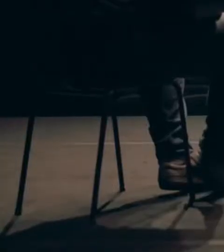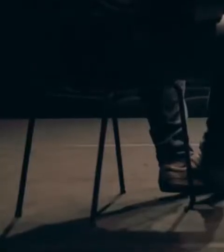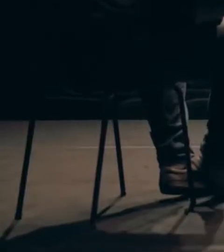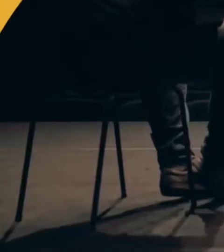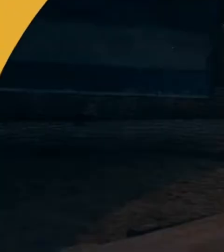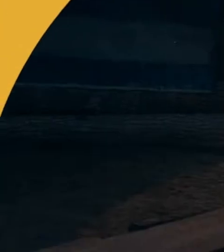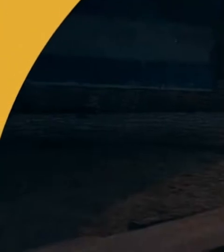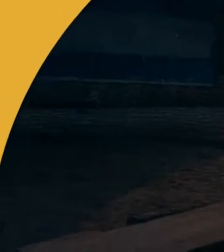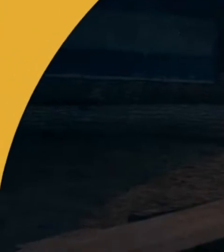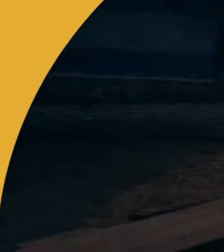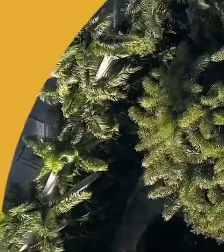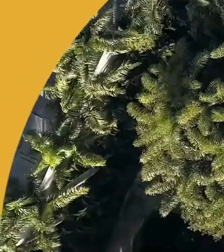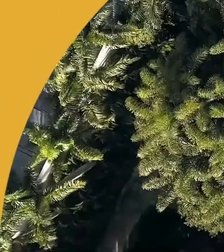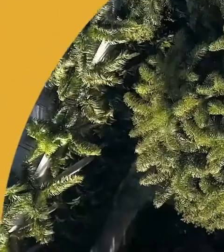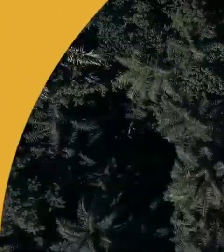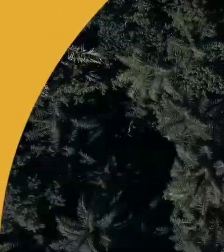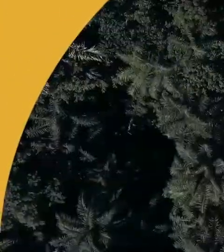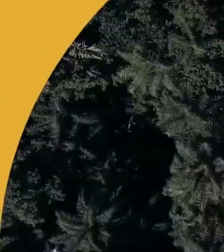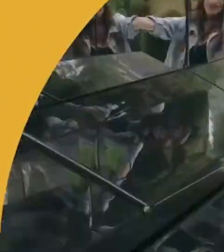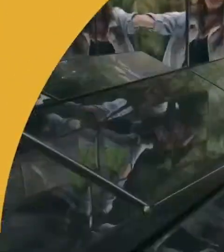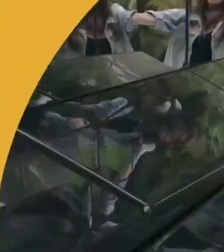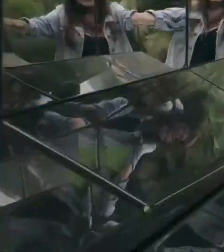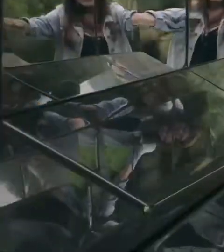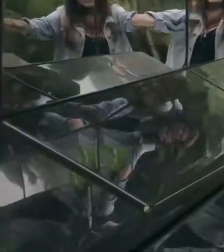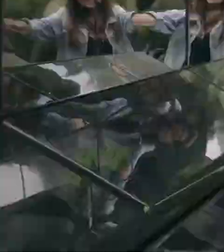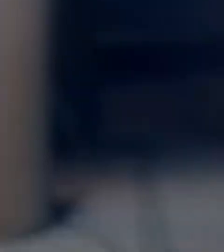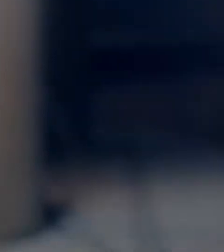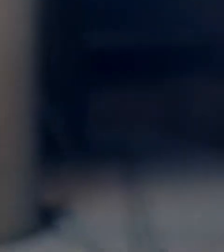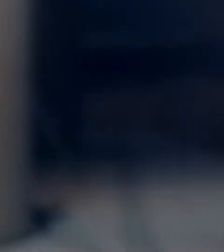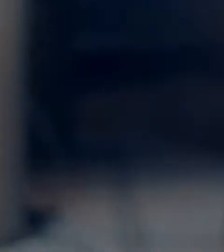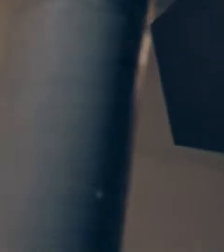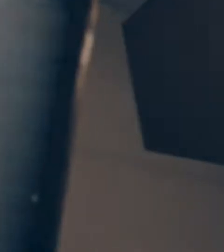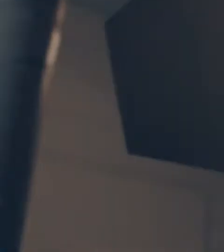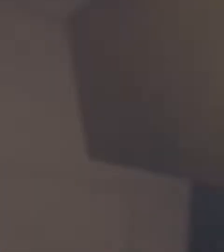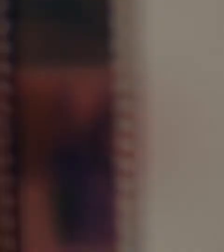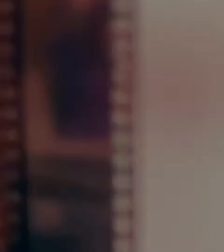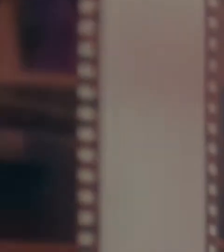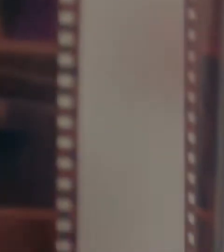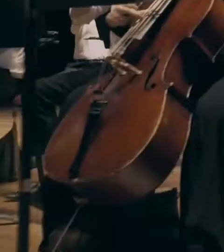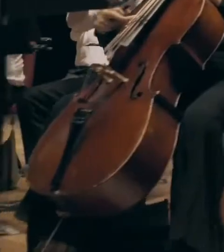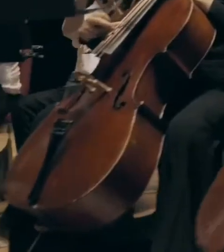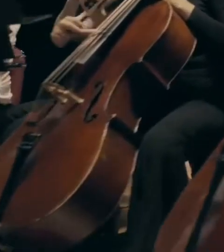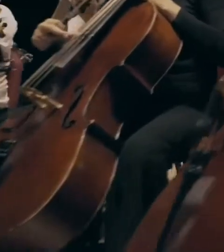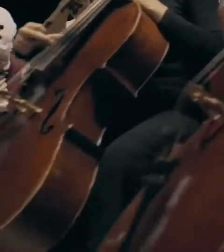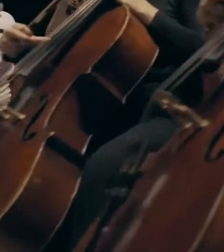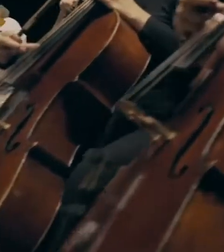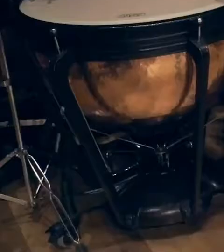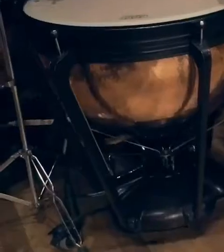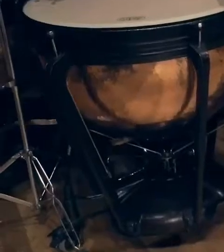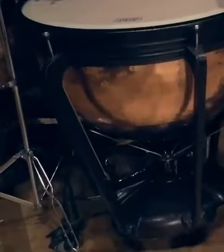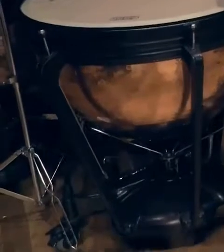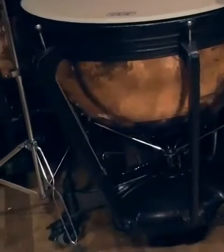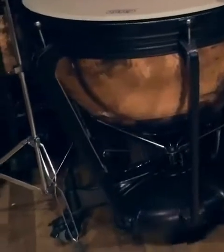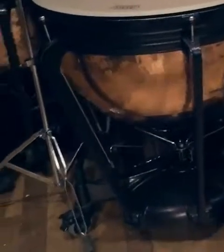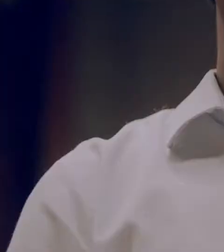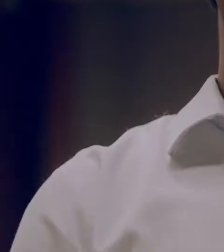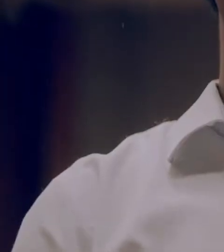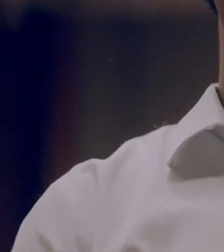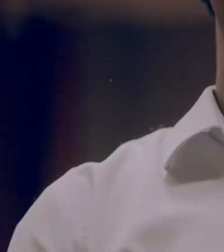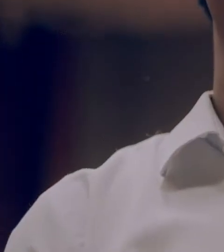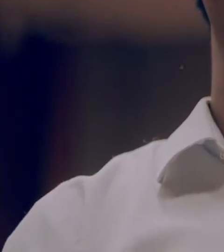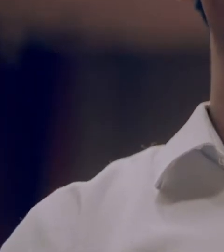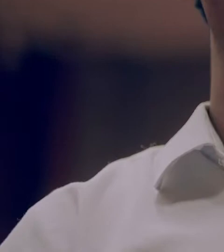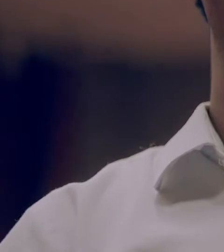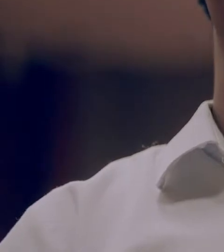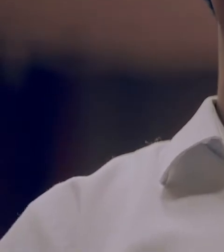A cultura está em todos os cantos do Brasil. E com o Instituto Cultural Vale, vamos valorizar ainda mais